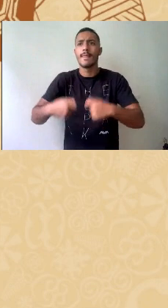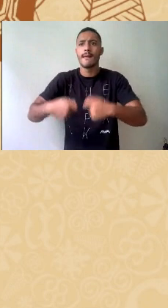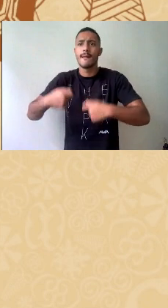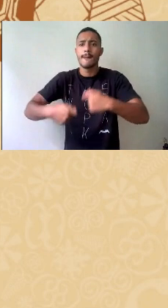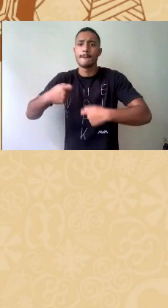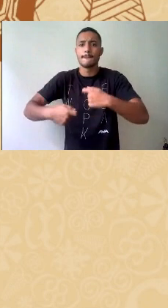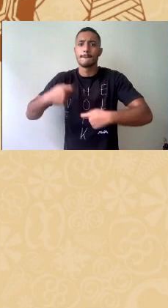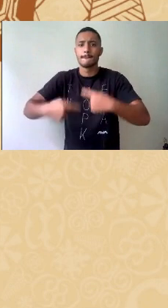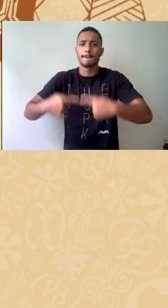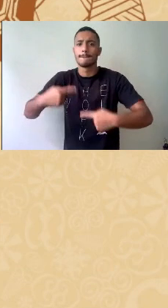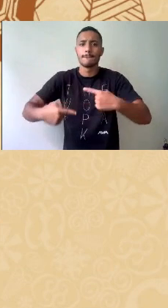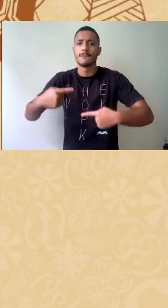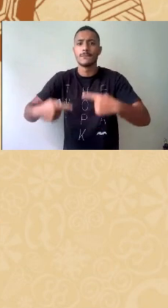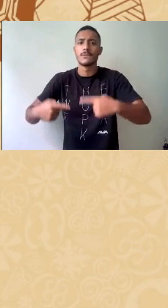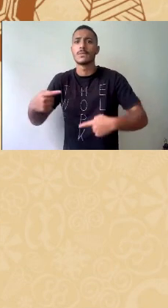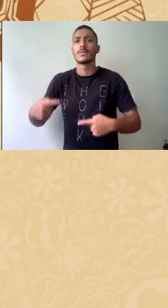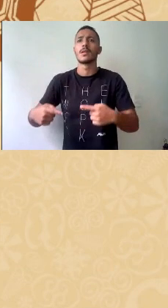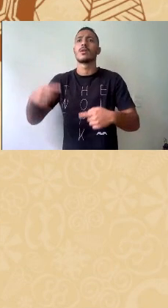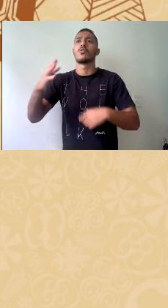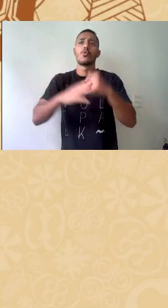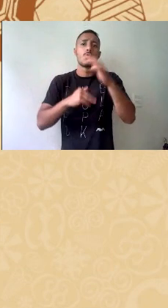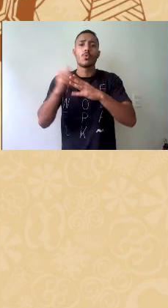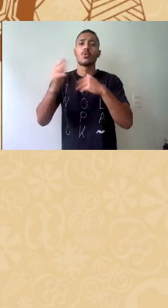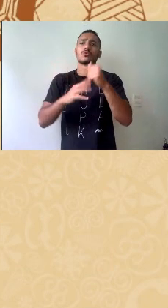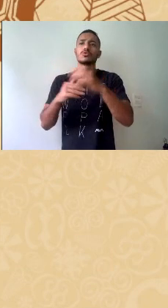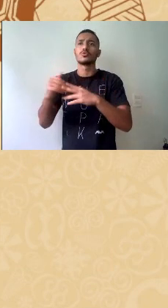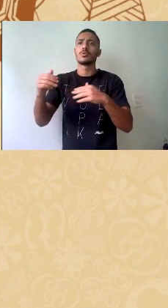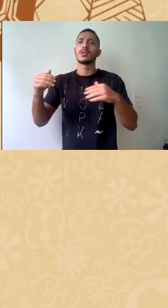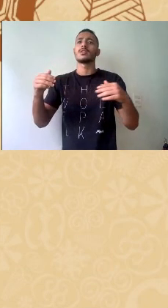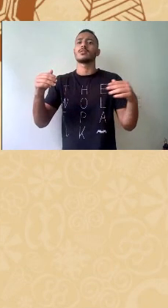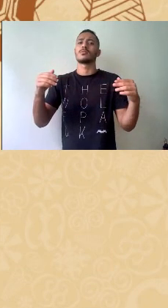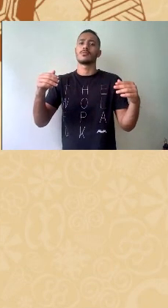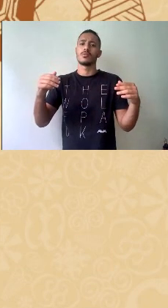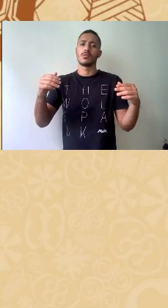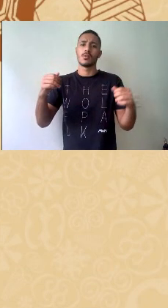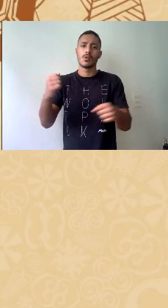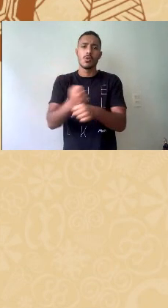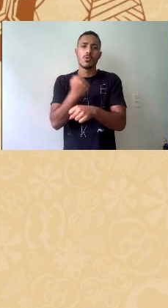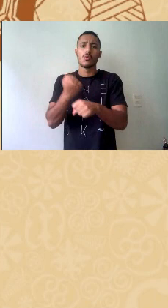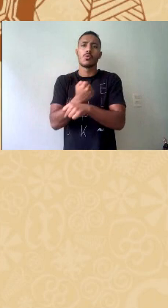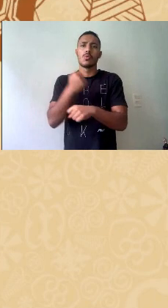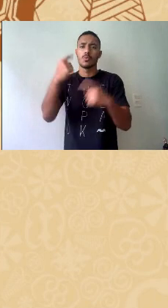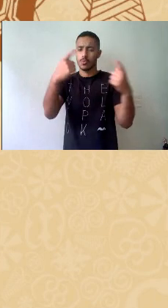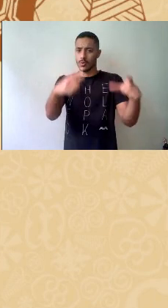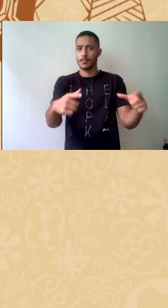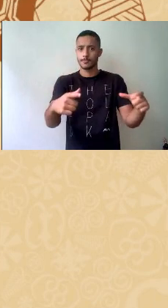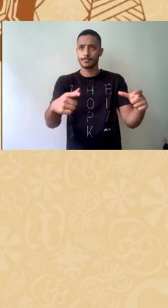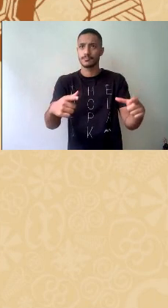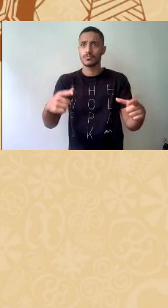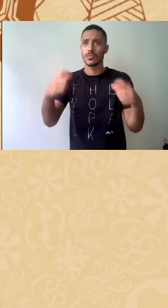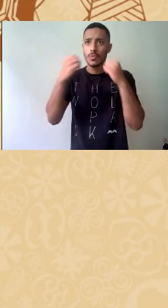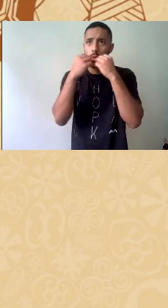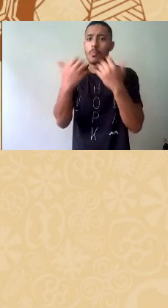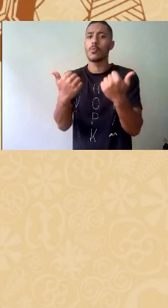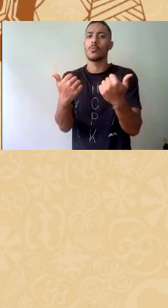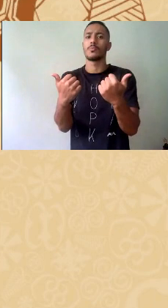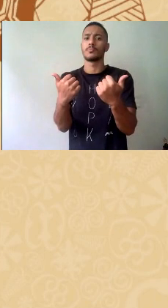de fato, construir esse lugar. É, oficinas e formações para colaboradores e